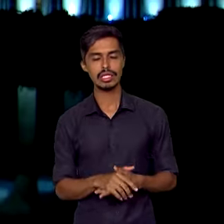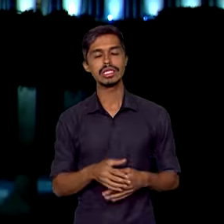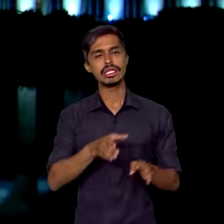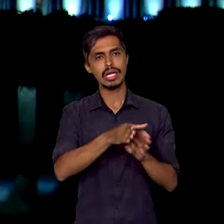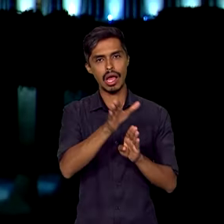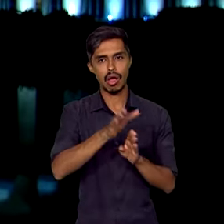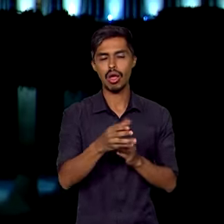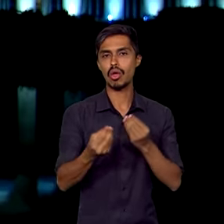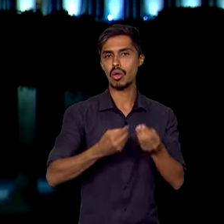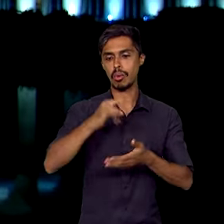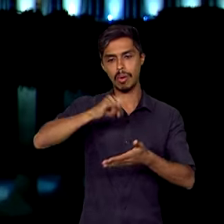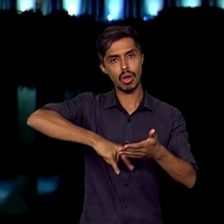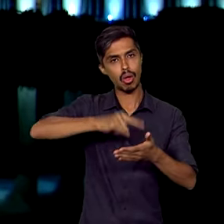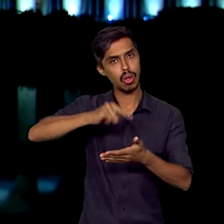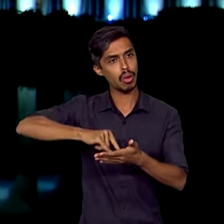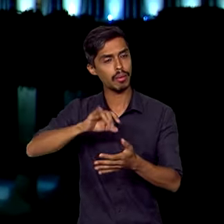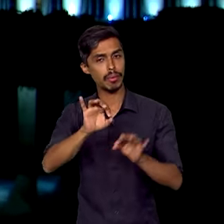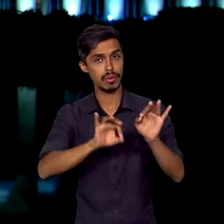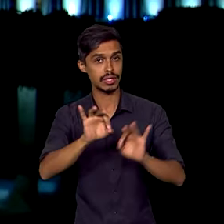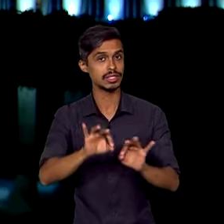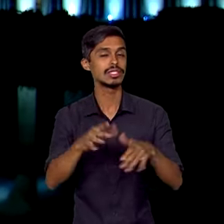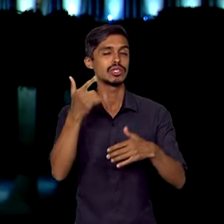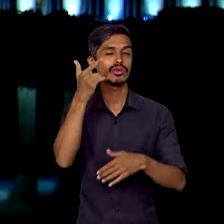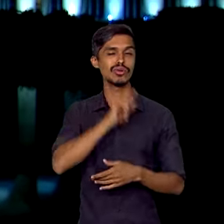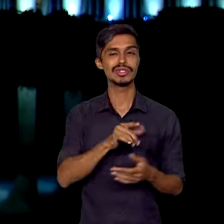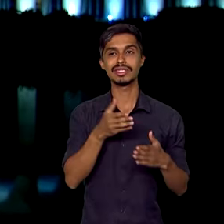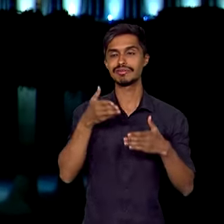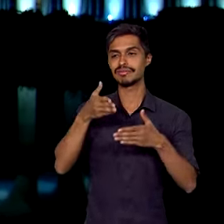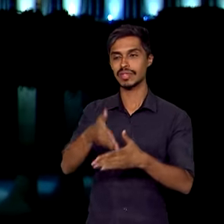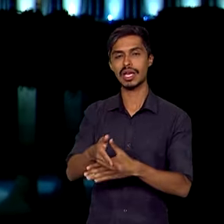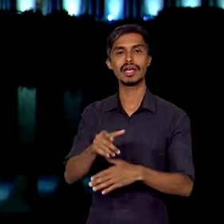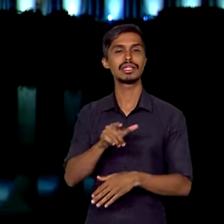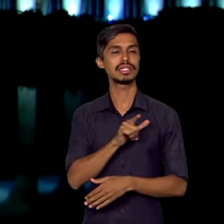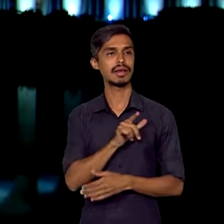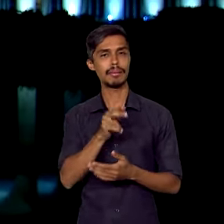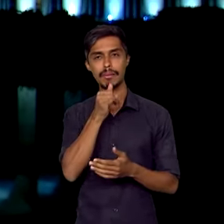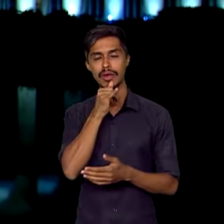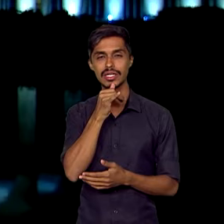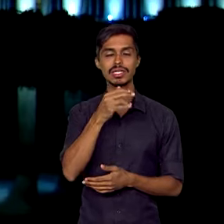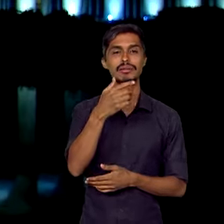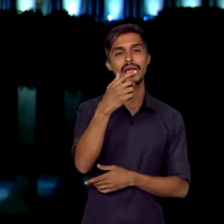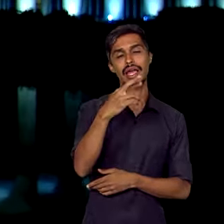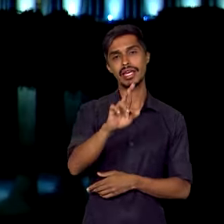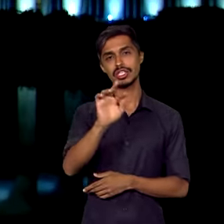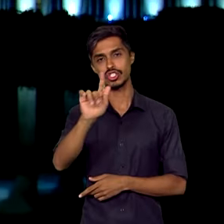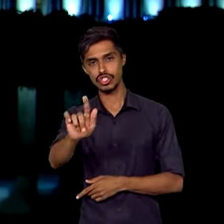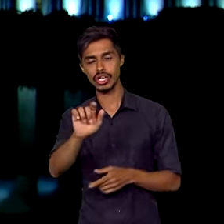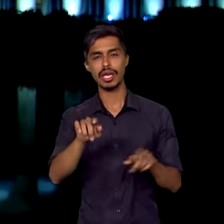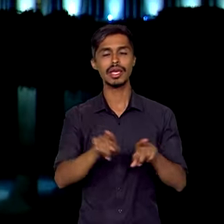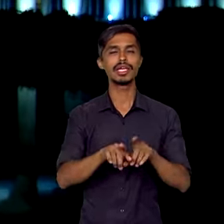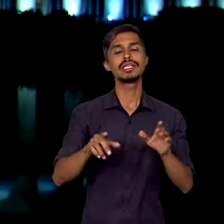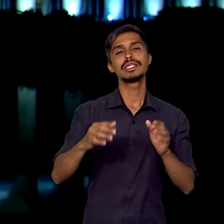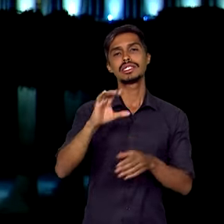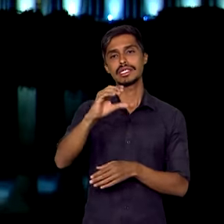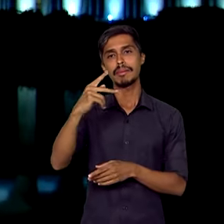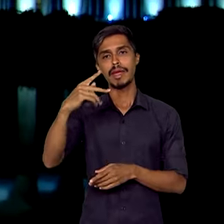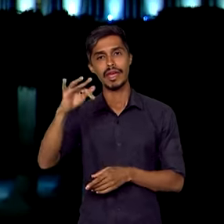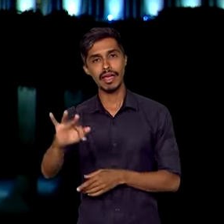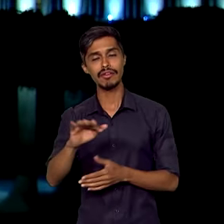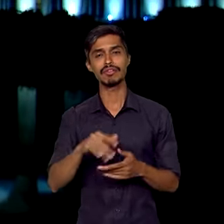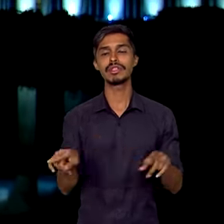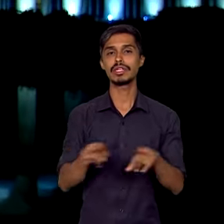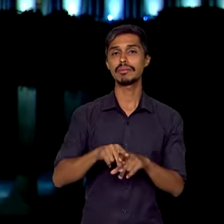a regularização migratória para que possam ter acesso a documentos como RG, CPF, segunda via de